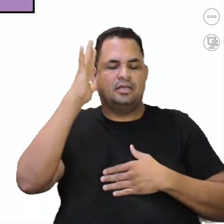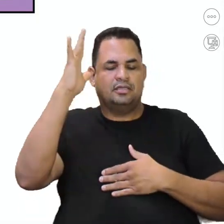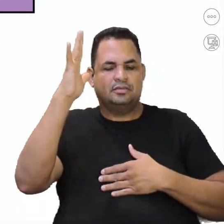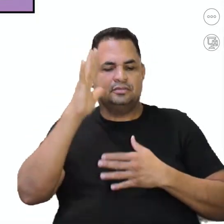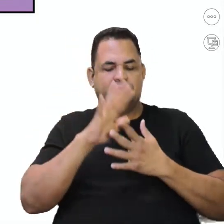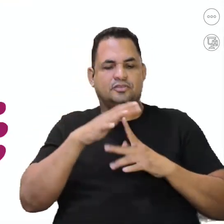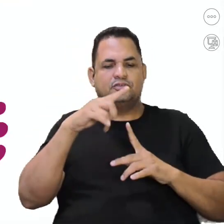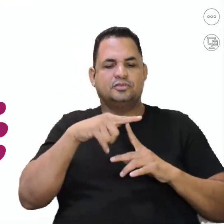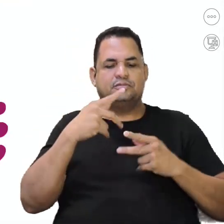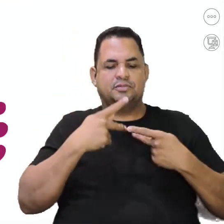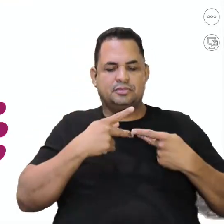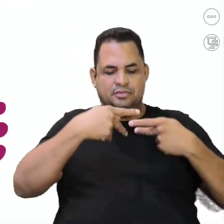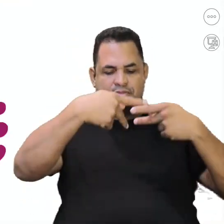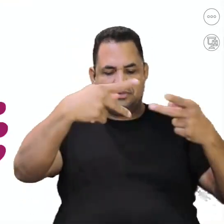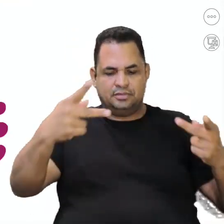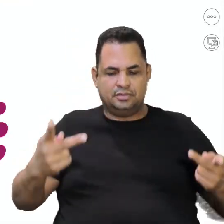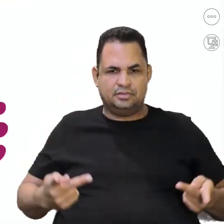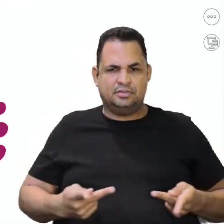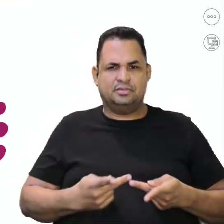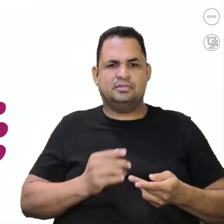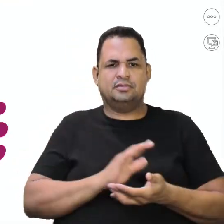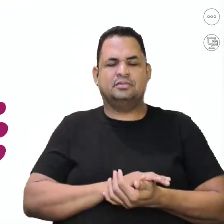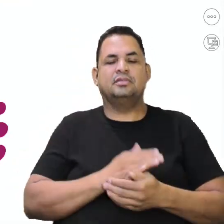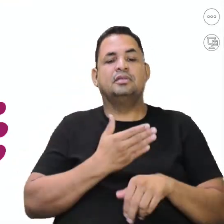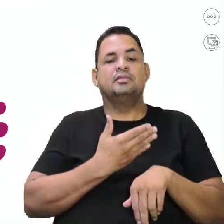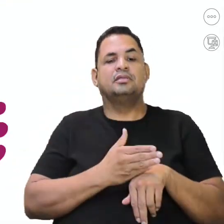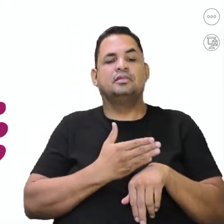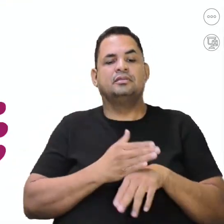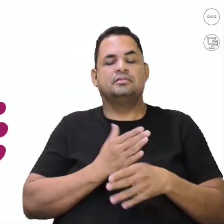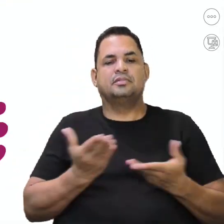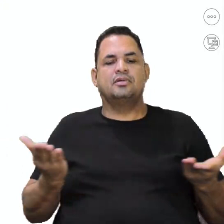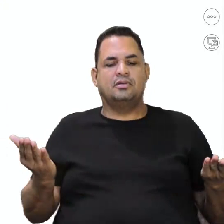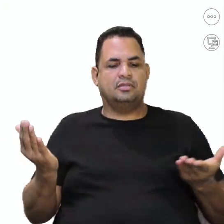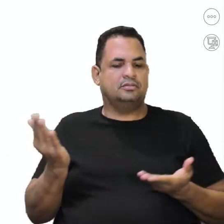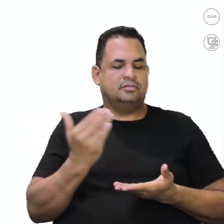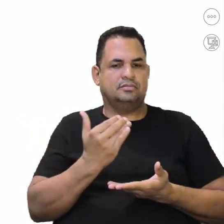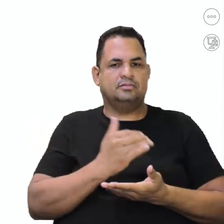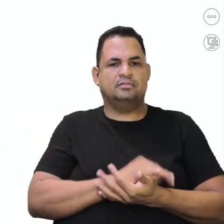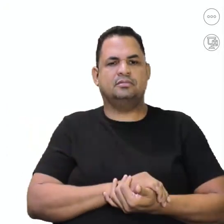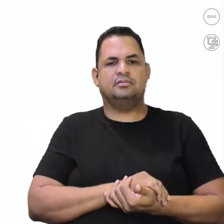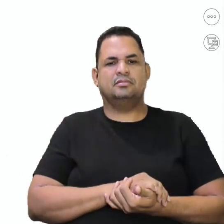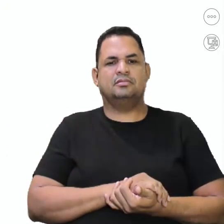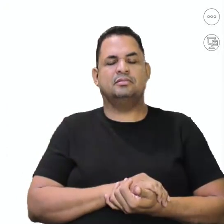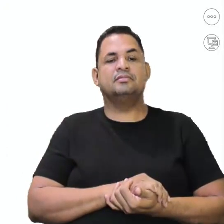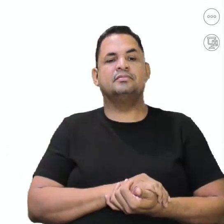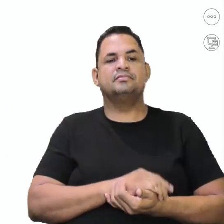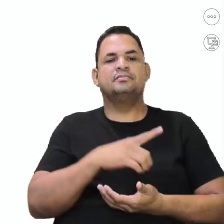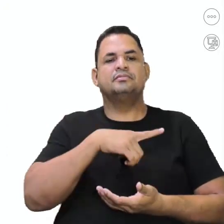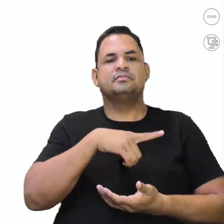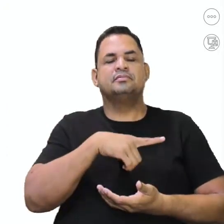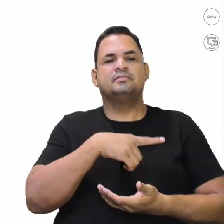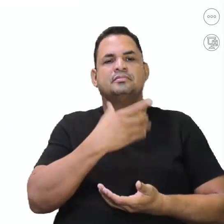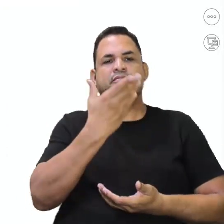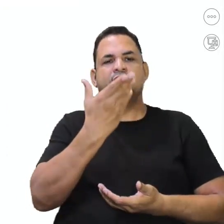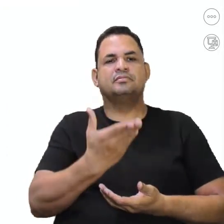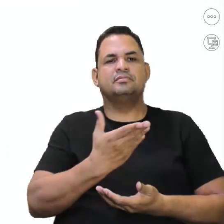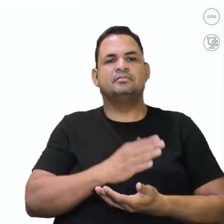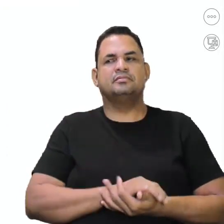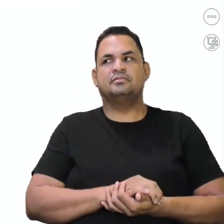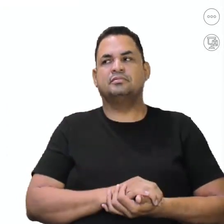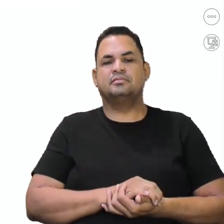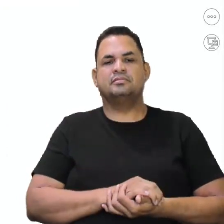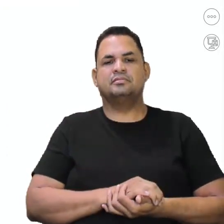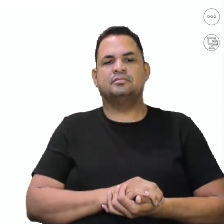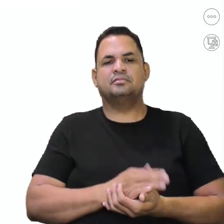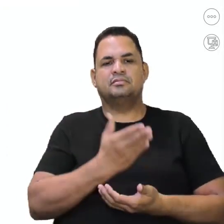com tipos de pizza. Let's practice. Vamos praticar? Hora de praticar, nós temos aí, ó,